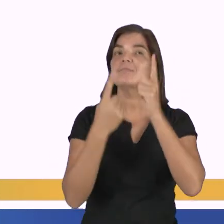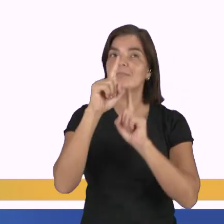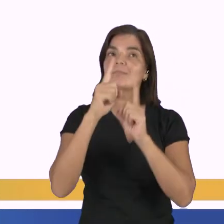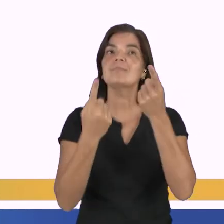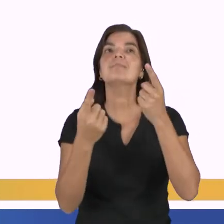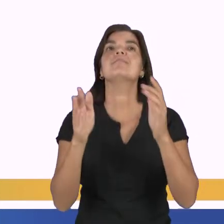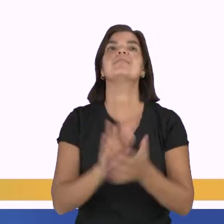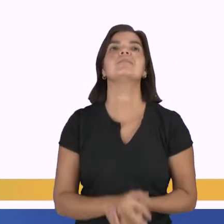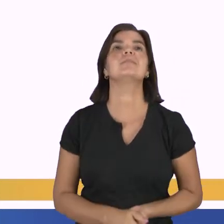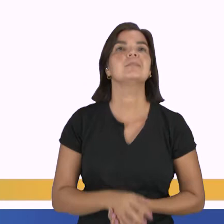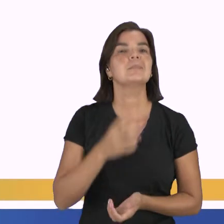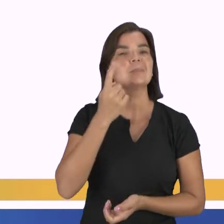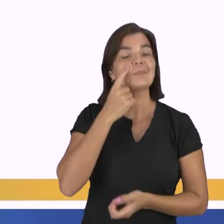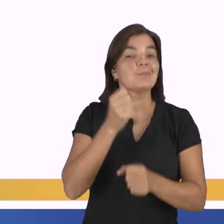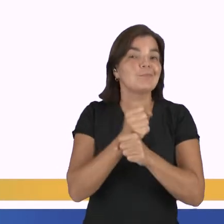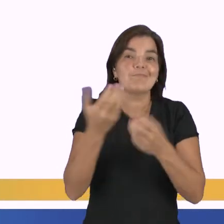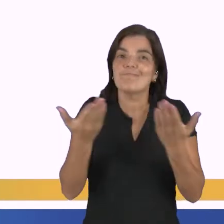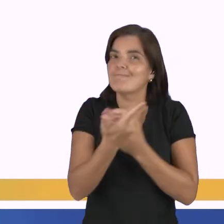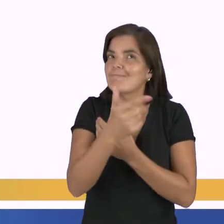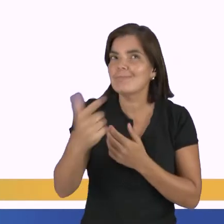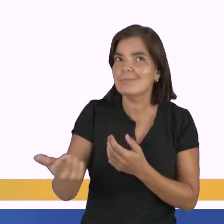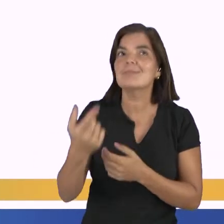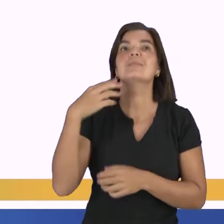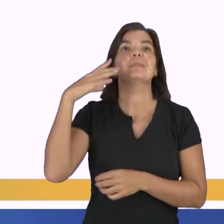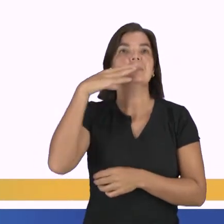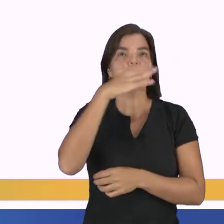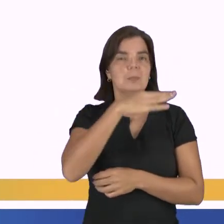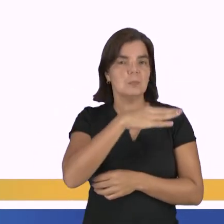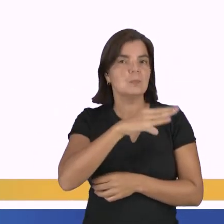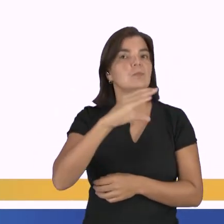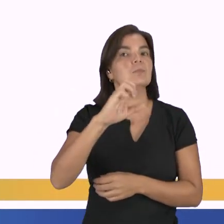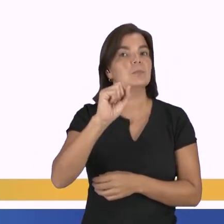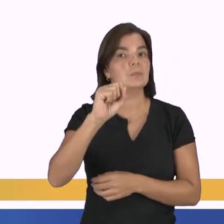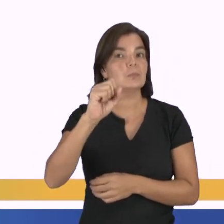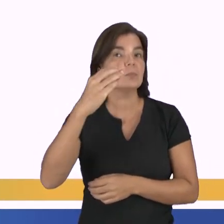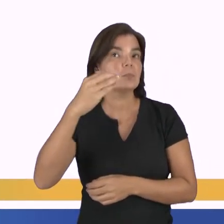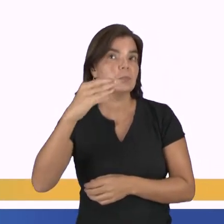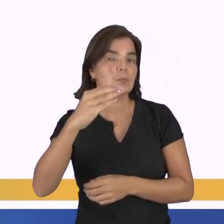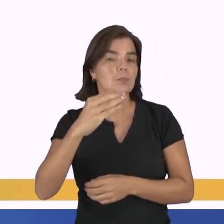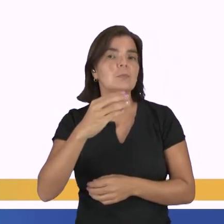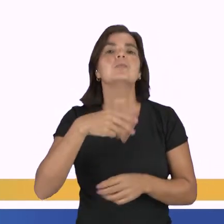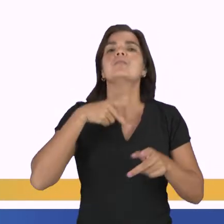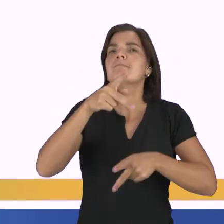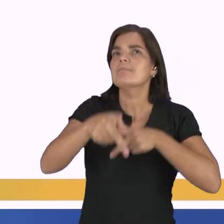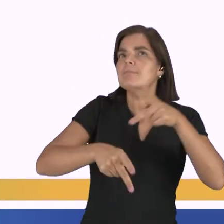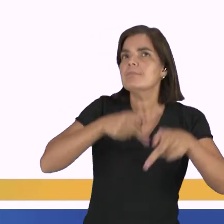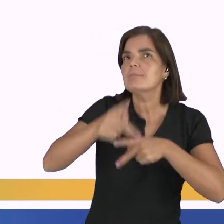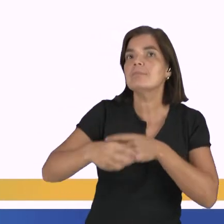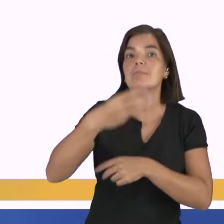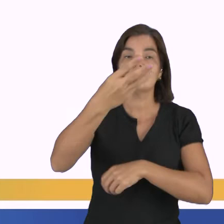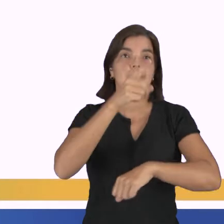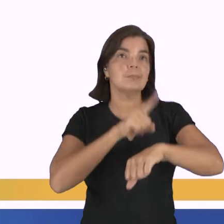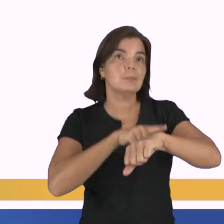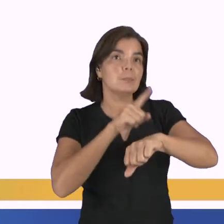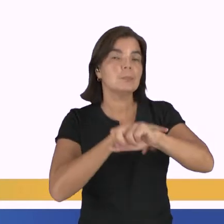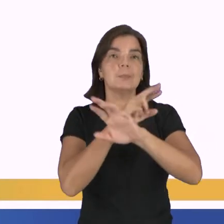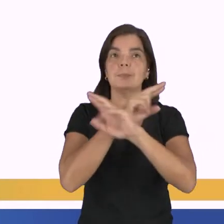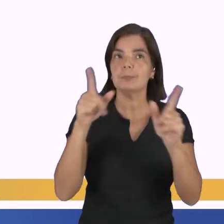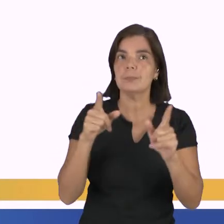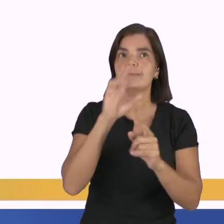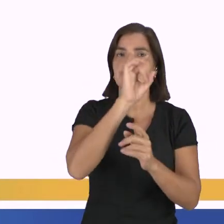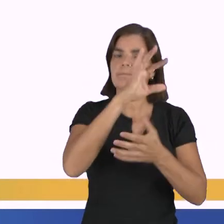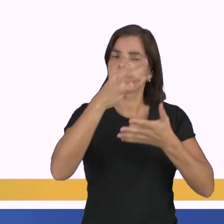começa aí a questão do carnaval mas hoje é esse ano não tem a temperatura foi medida em graus celsius no meio da multidão em três momentos distintos